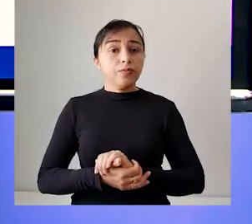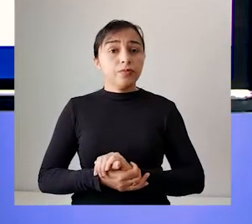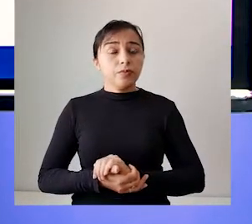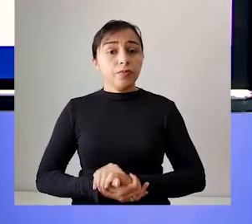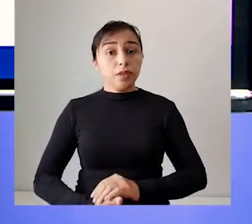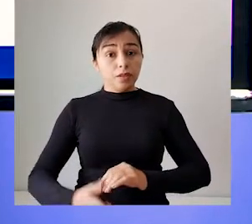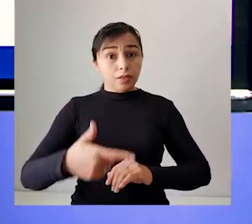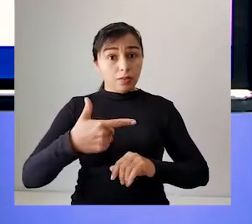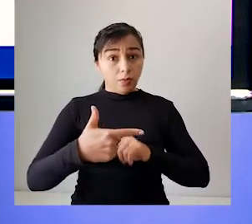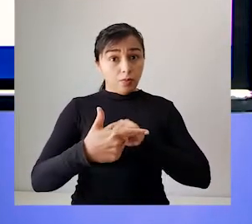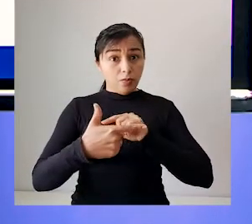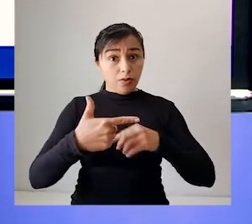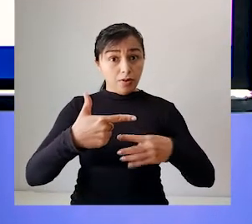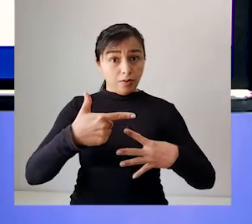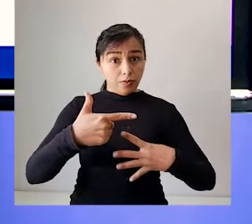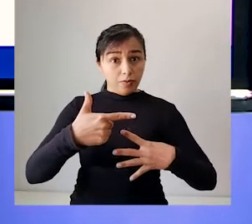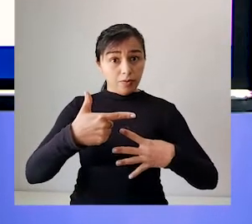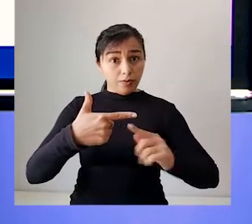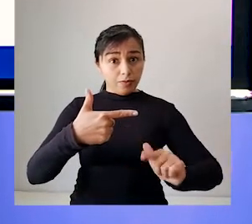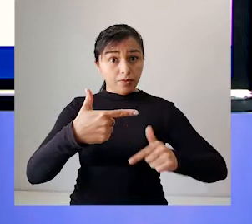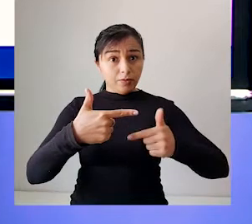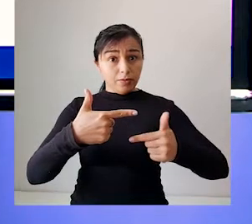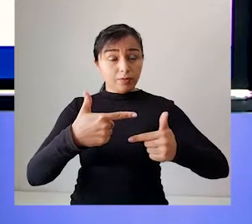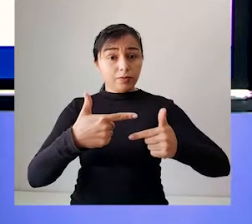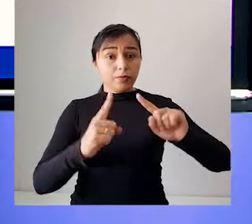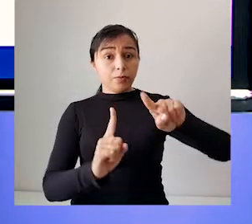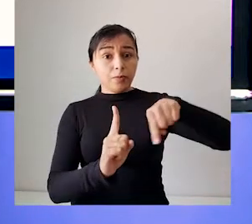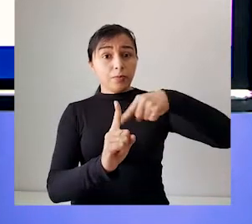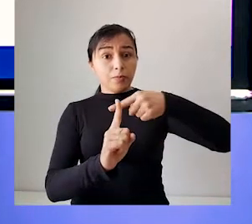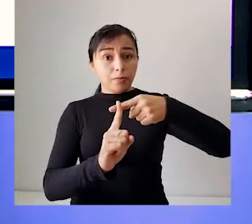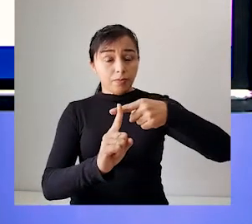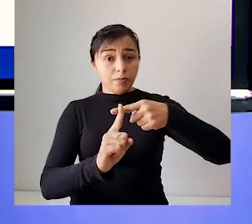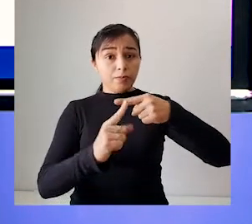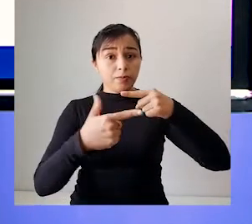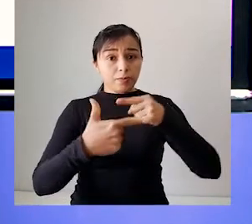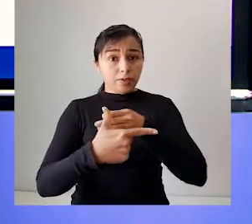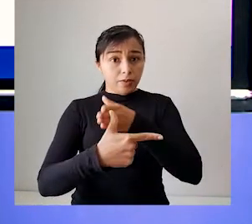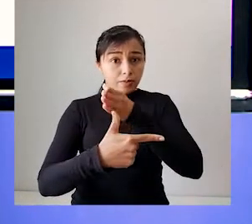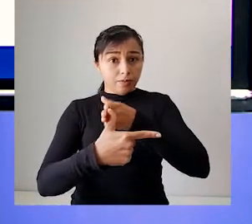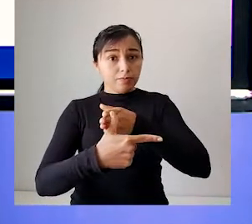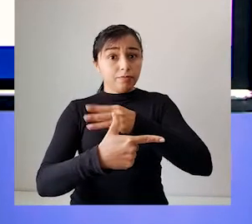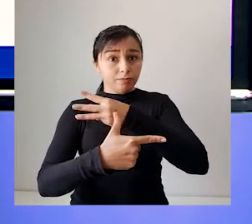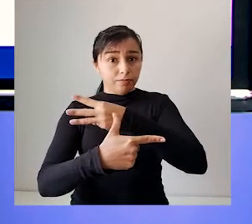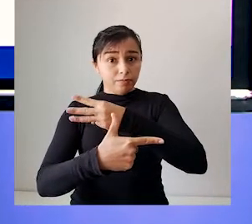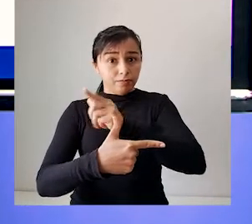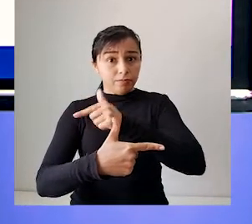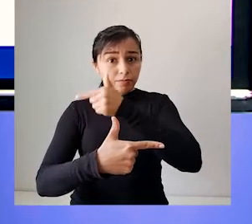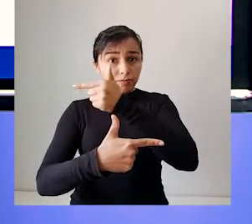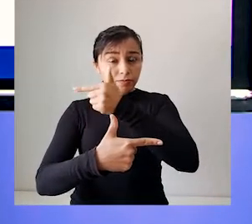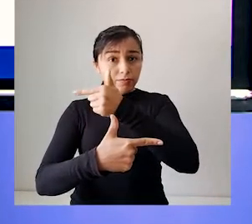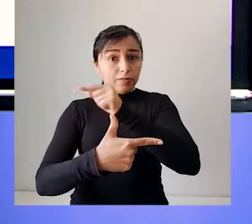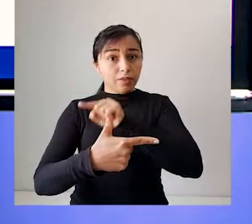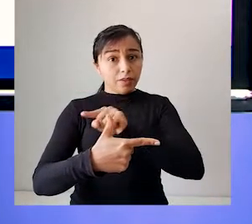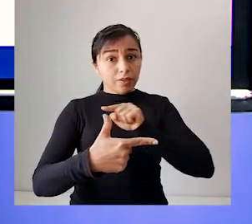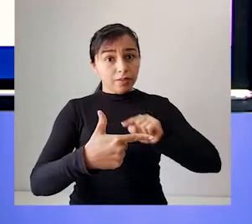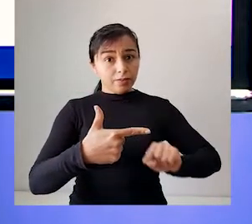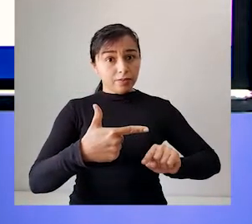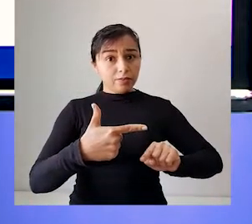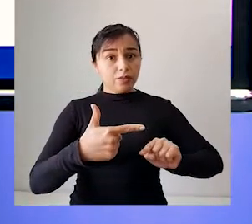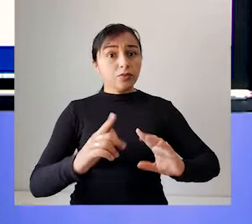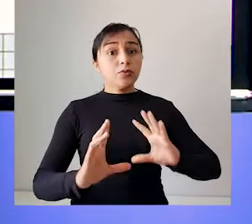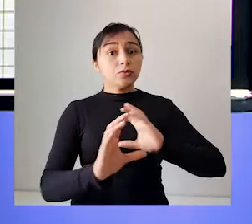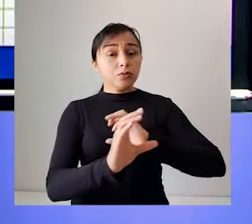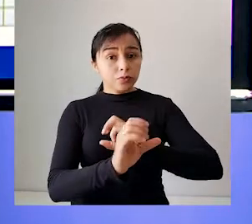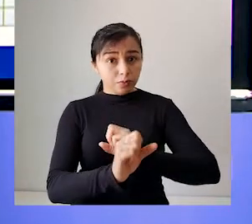desse cateto, que é 4, somado com o quadrado desse outro cateto, que é 3, ele vai ter que